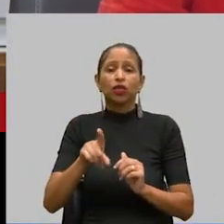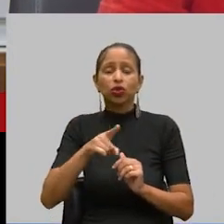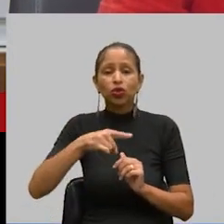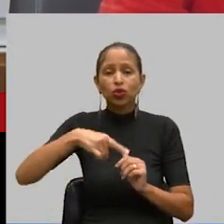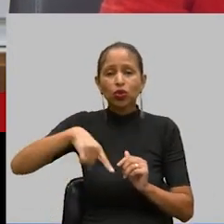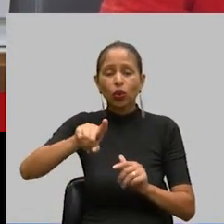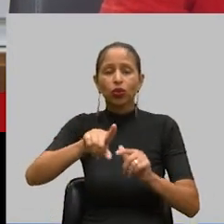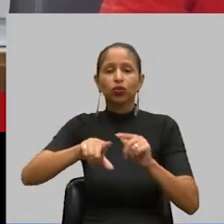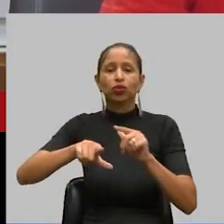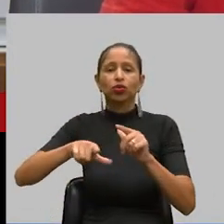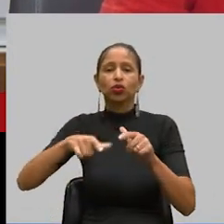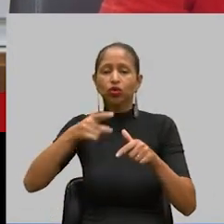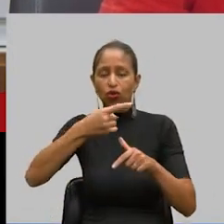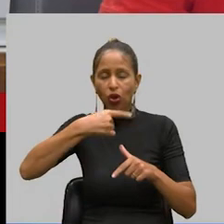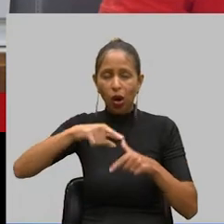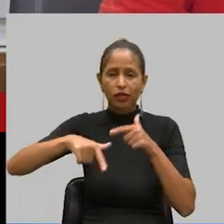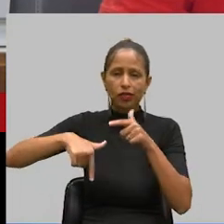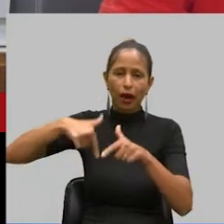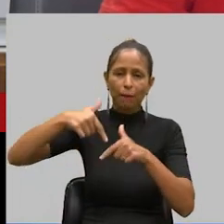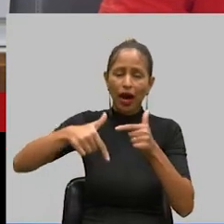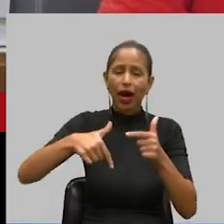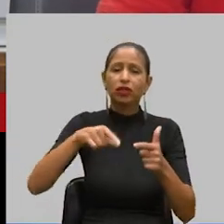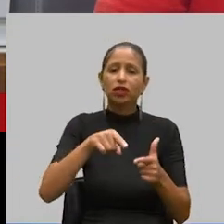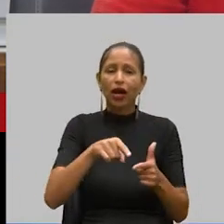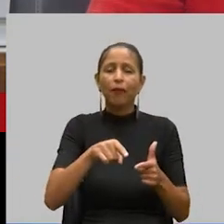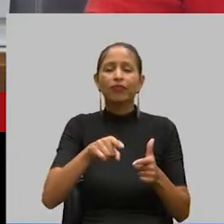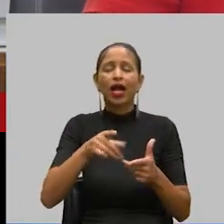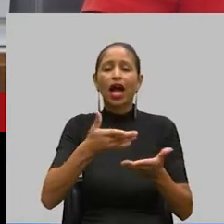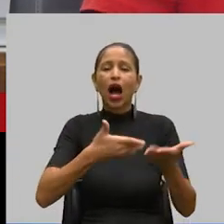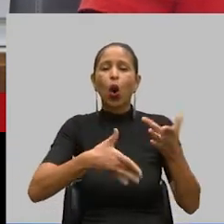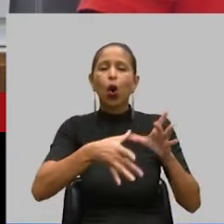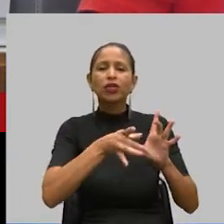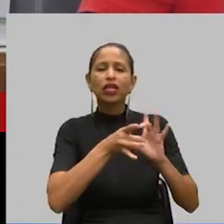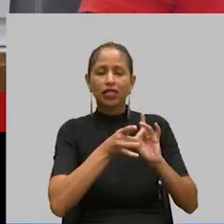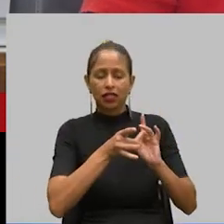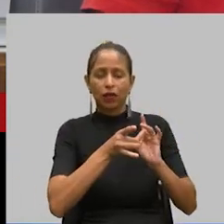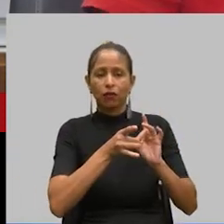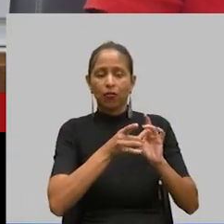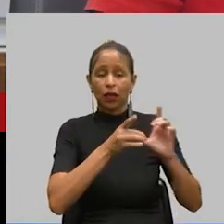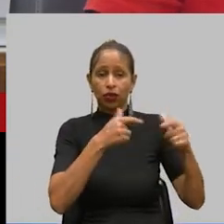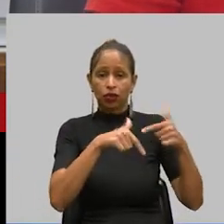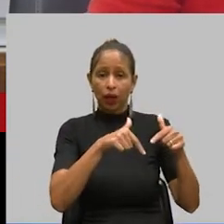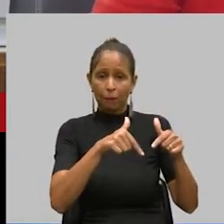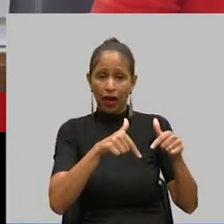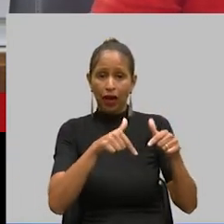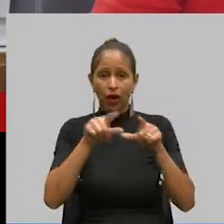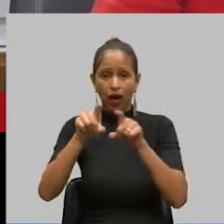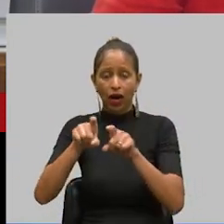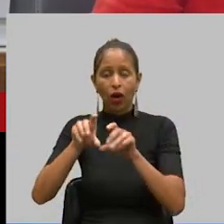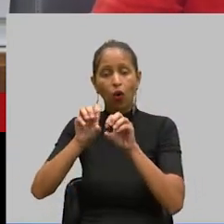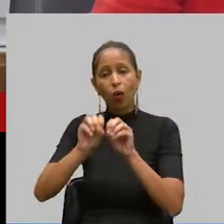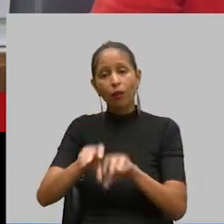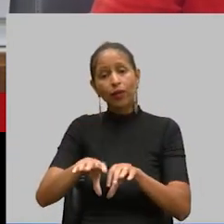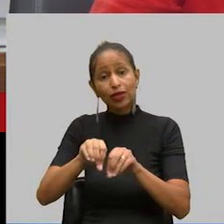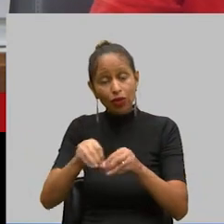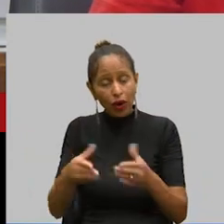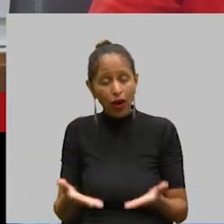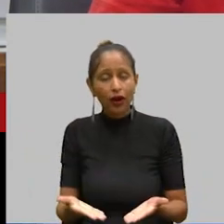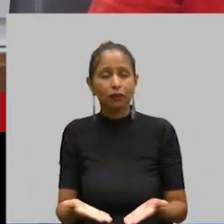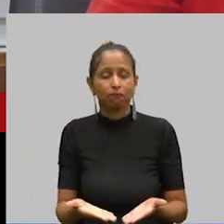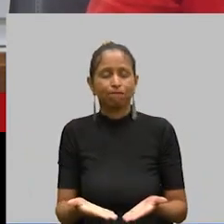que que temos que enfrentar um deles é a conciliação do trabalho no campo com a educação né